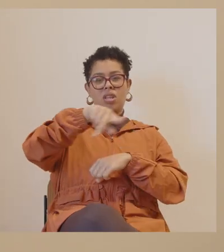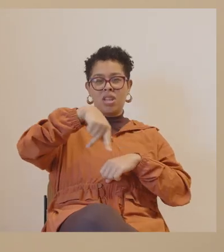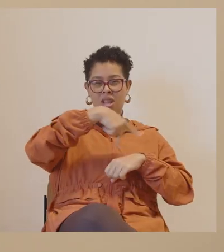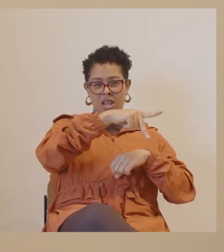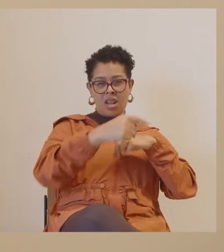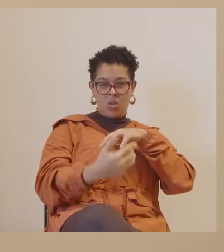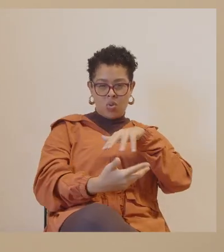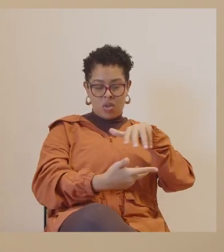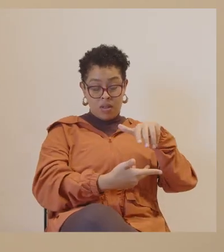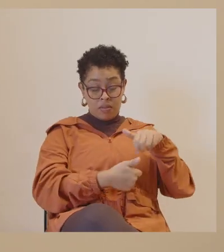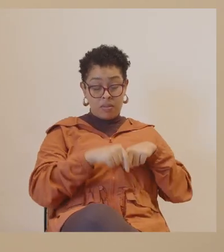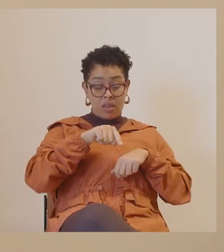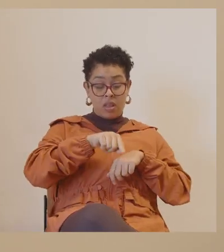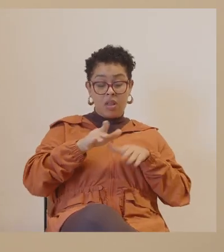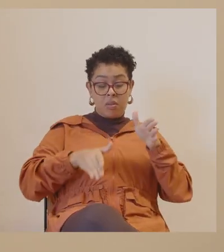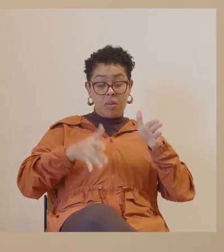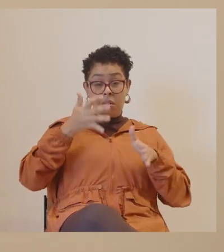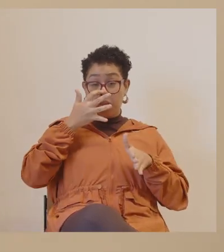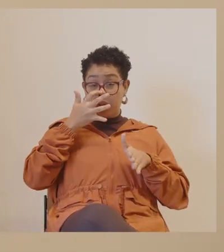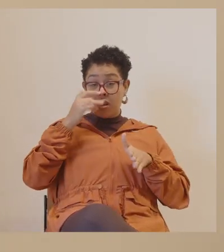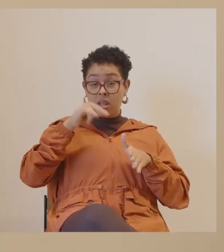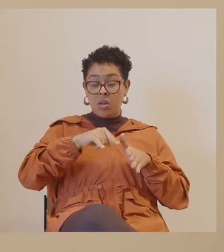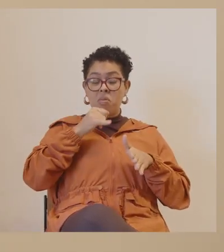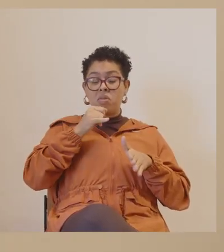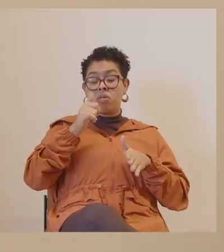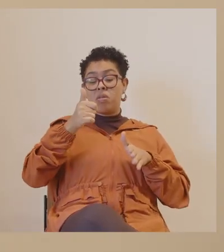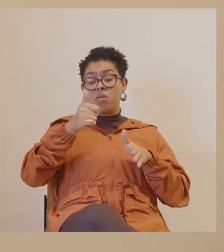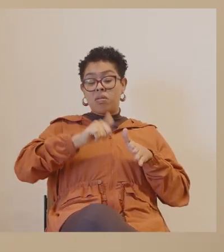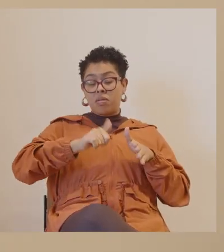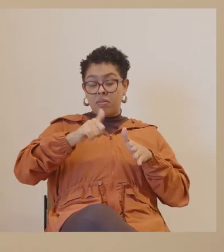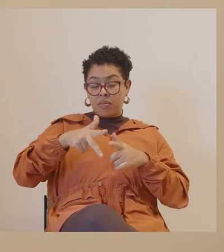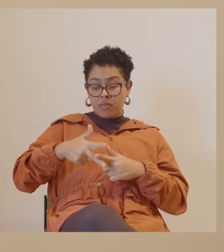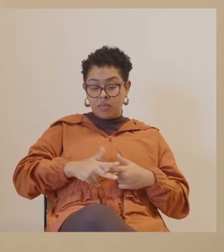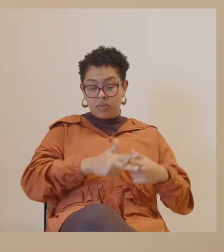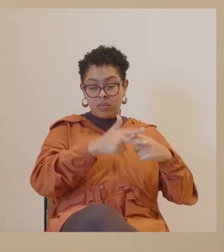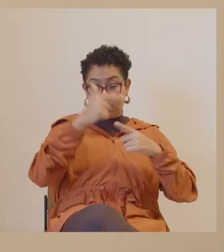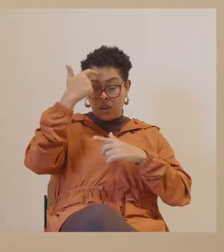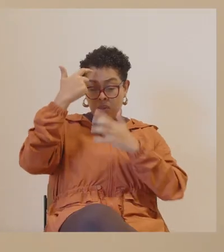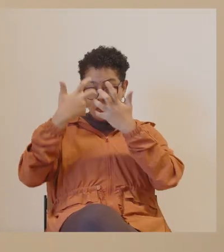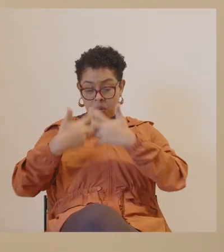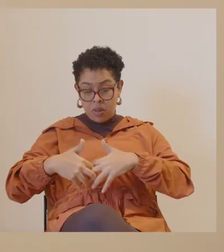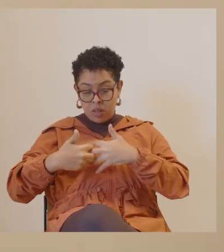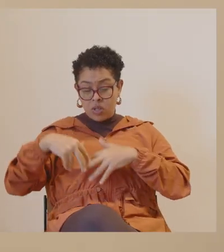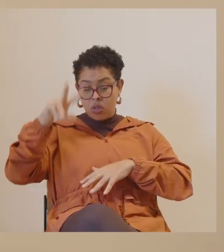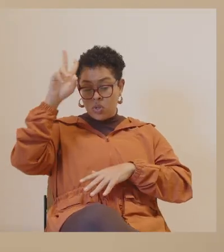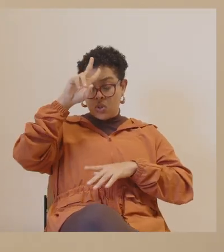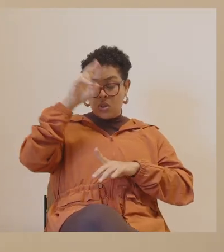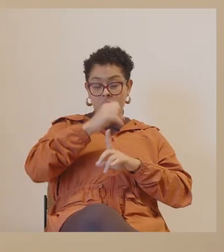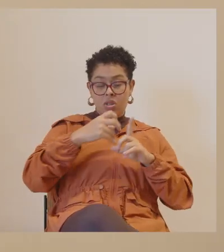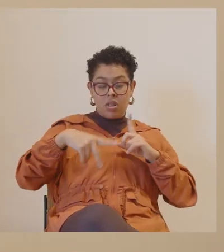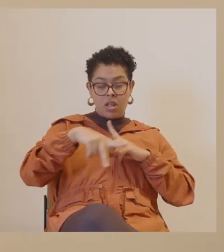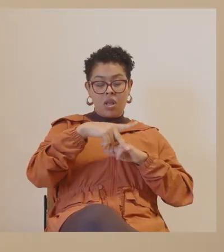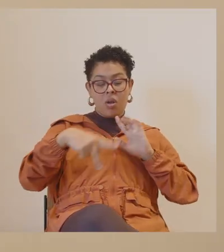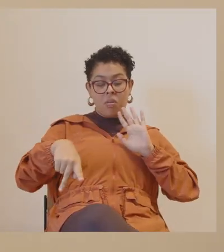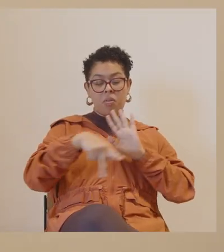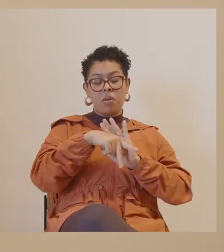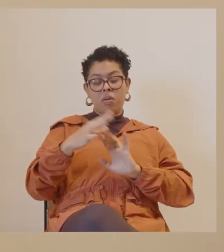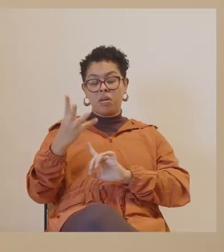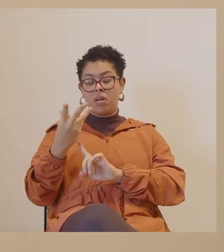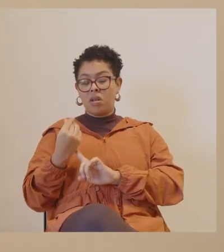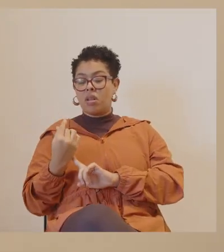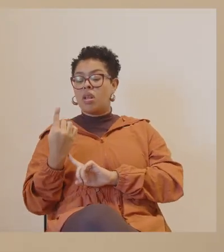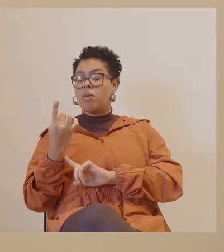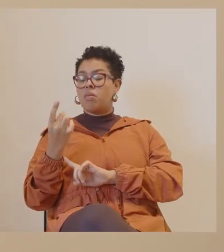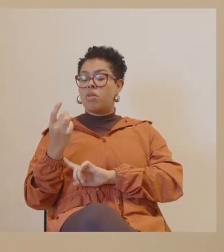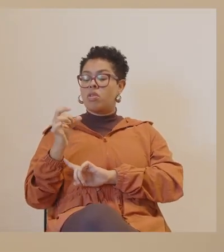porque o impressionismo passou por uma grande reavaliação para pensar numa história social da arte entre os anos 80 e os